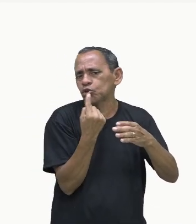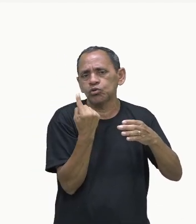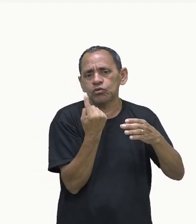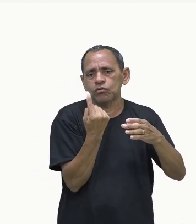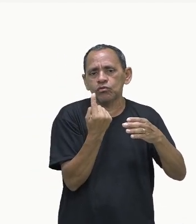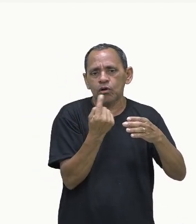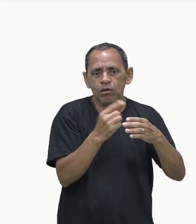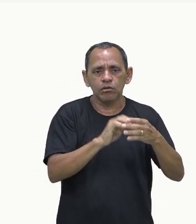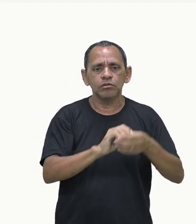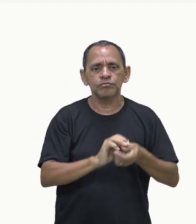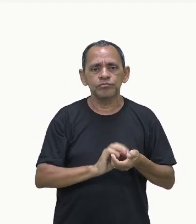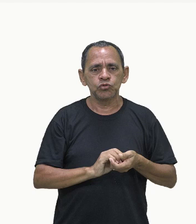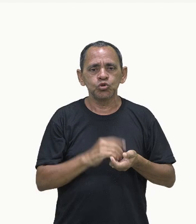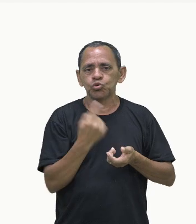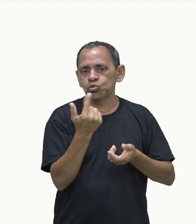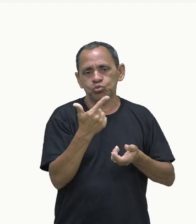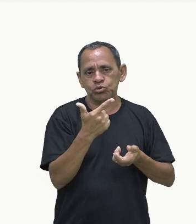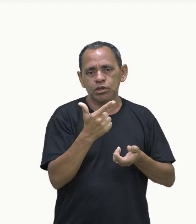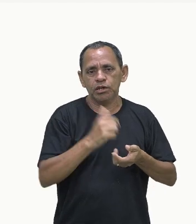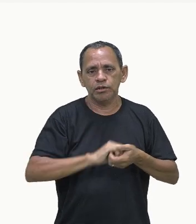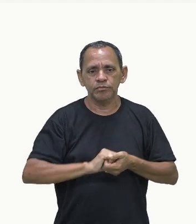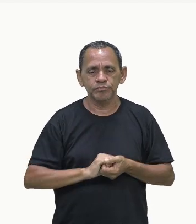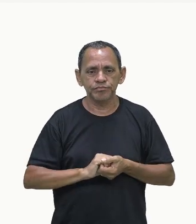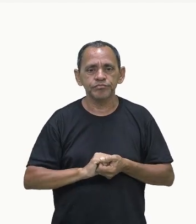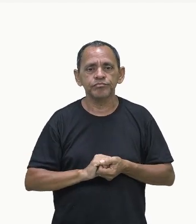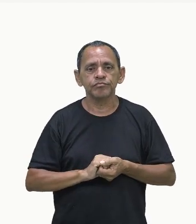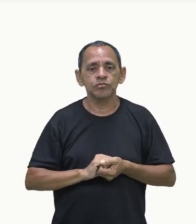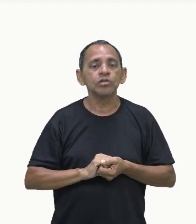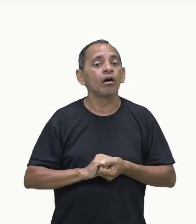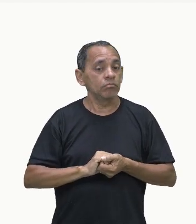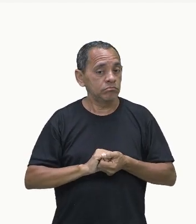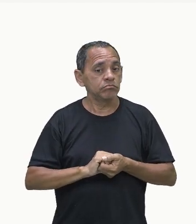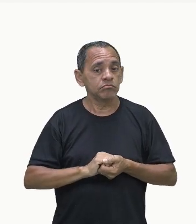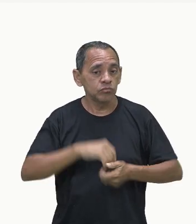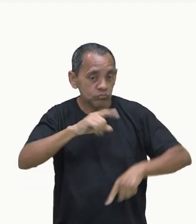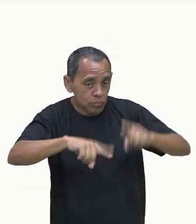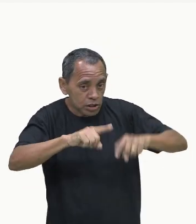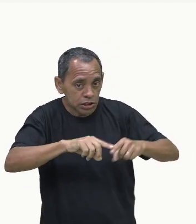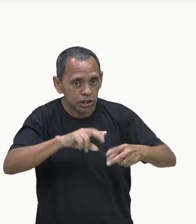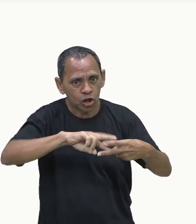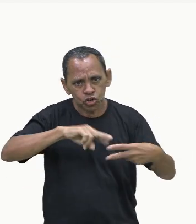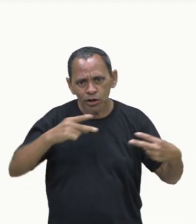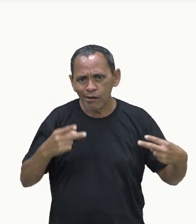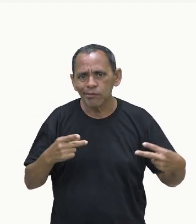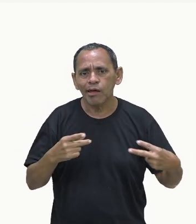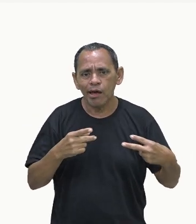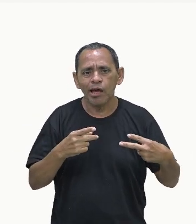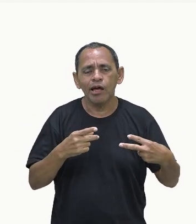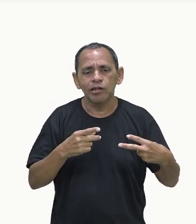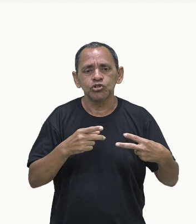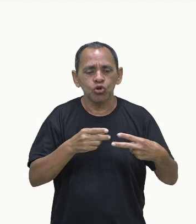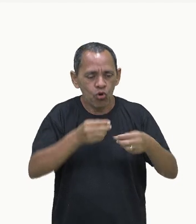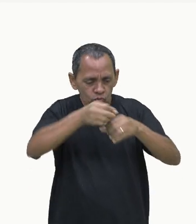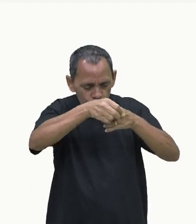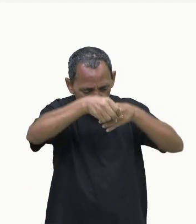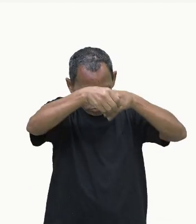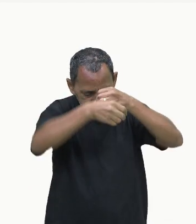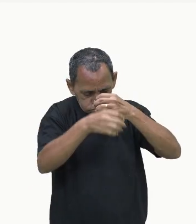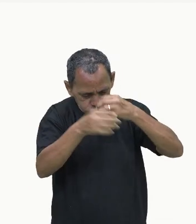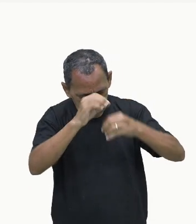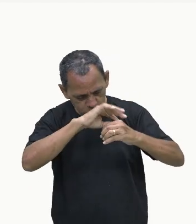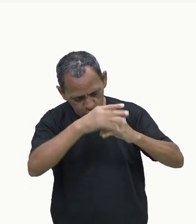membrana nuclear, e assim o material genético fica dentro ali, disperso